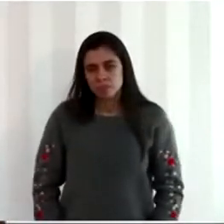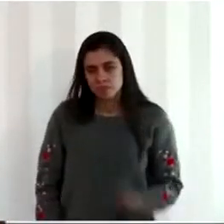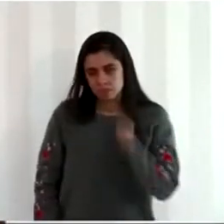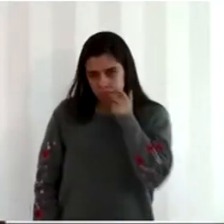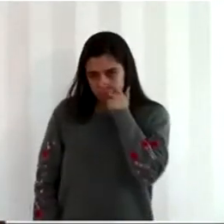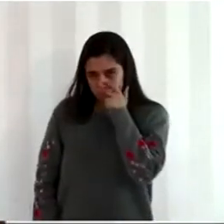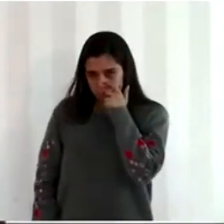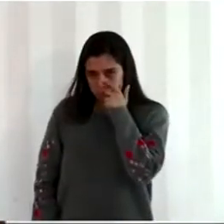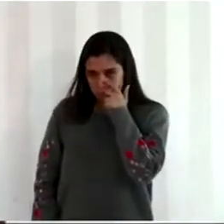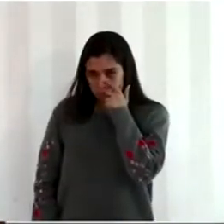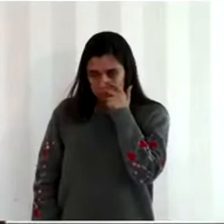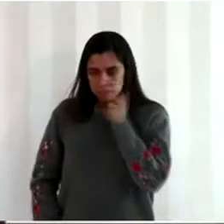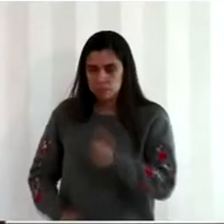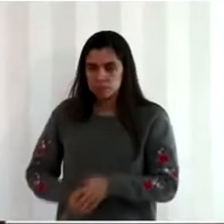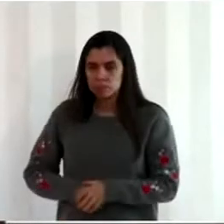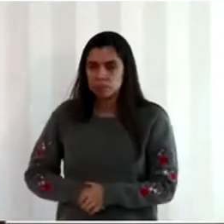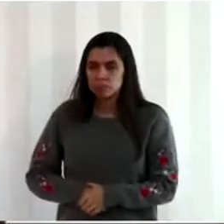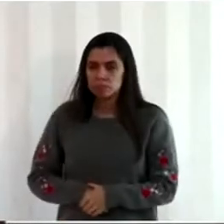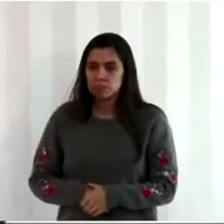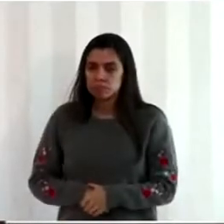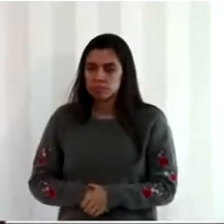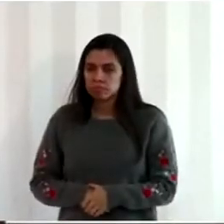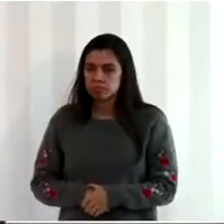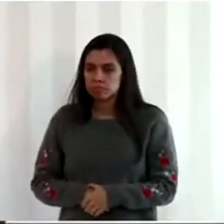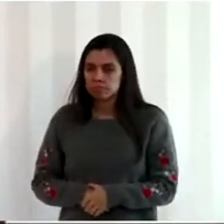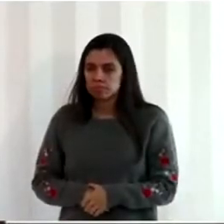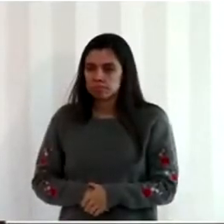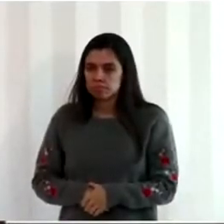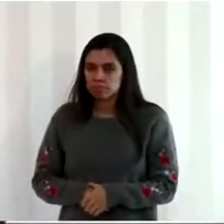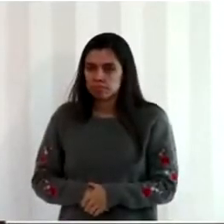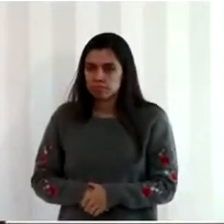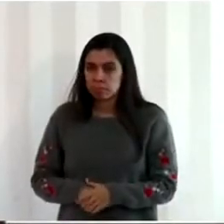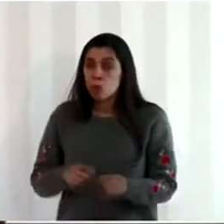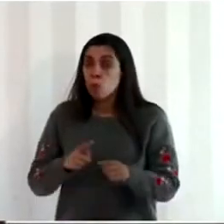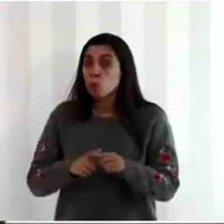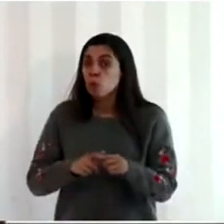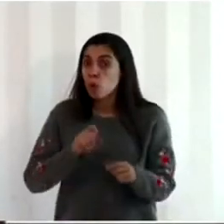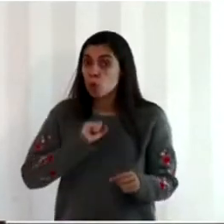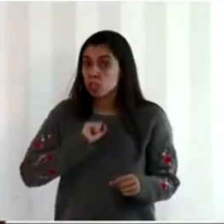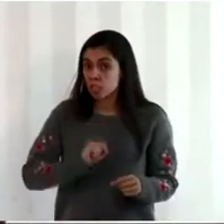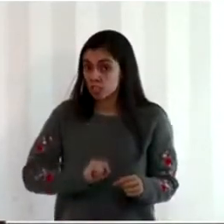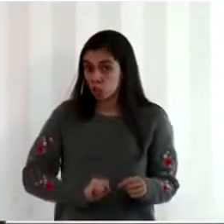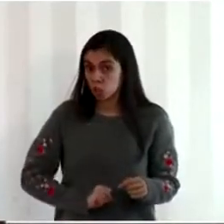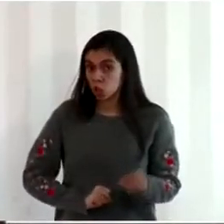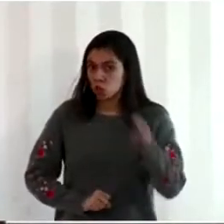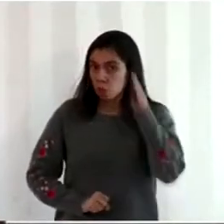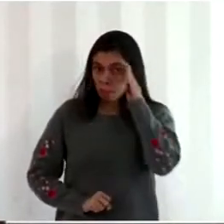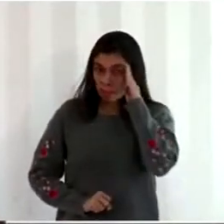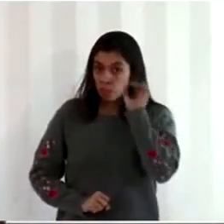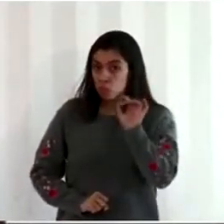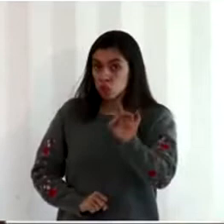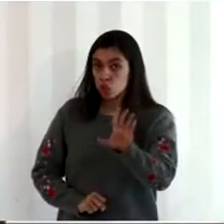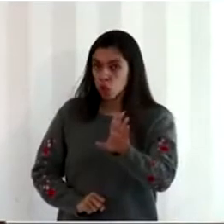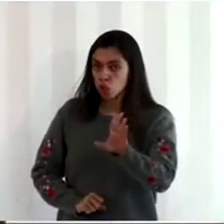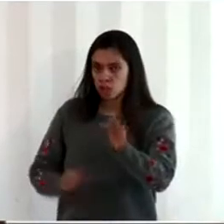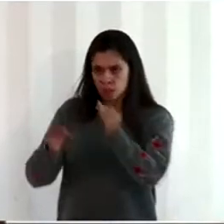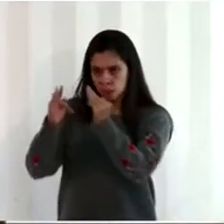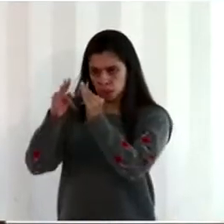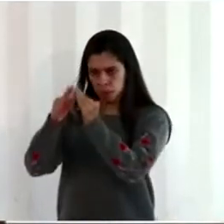templo estar edificado. A ideia é a seguinte: eles estão preocupados com o templo. O templo está destruído. Deus levanta o